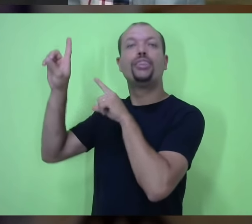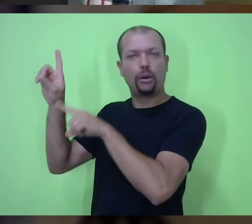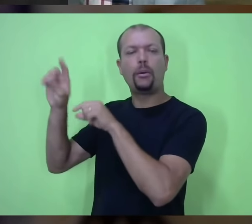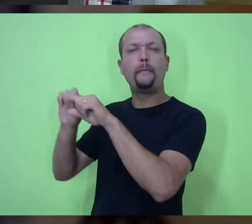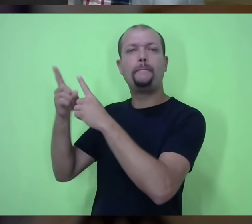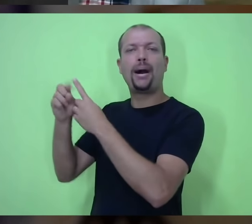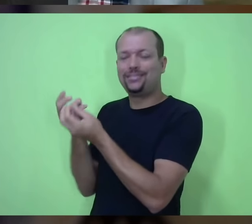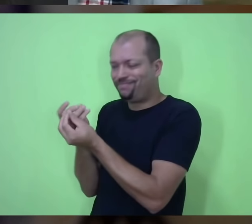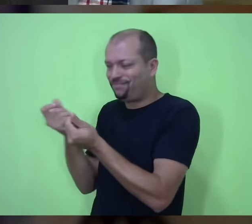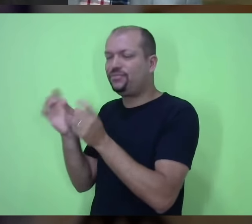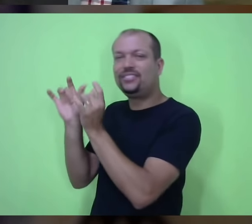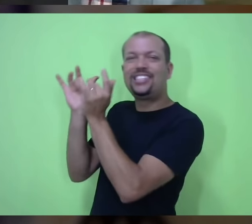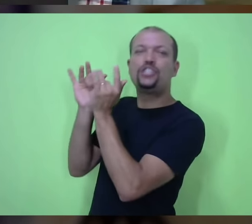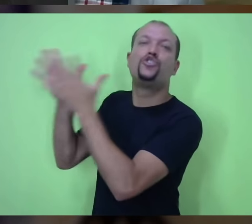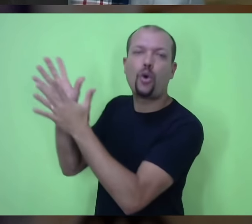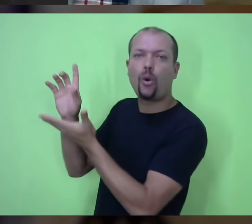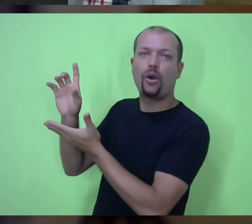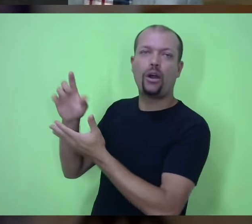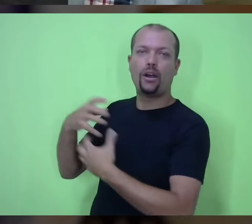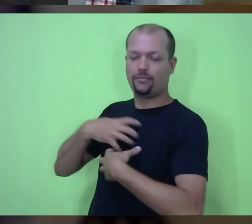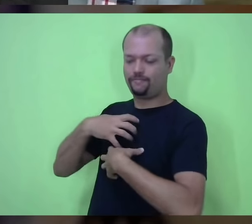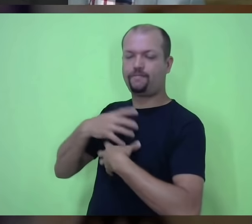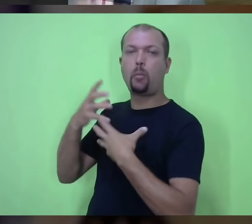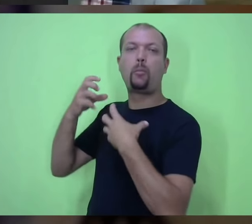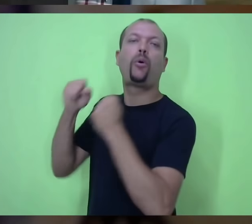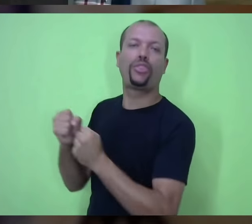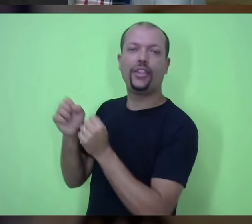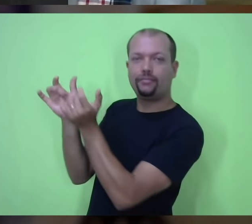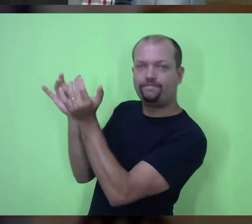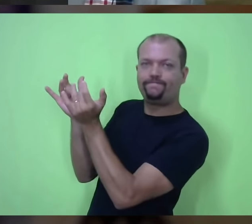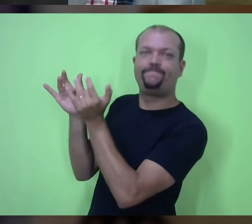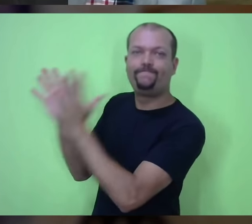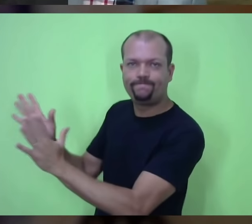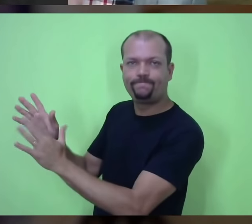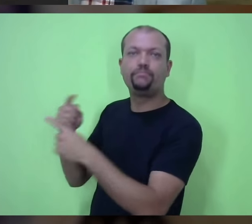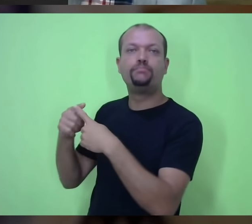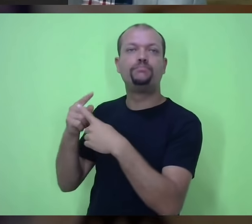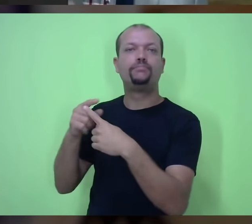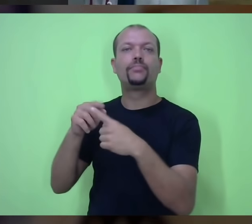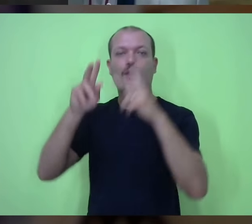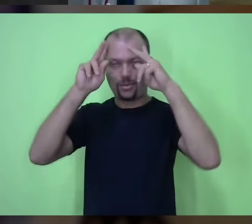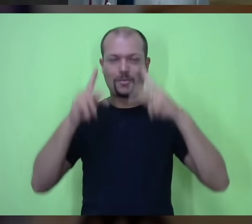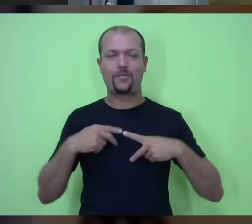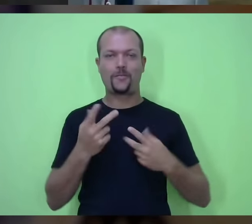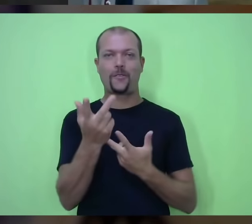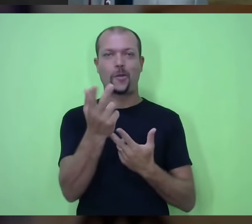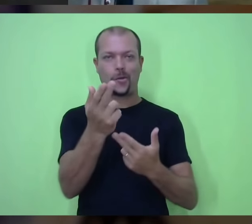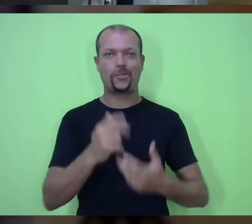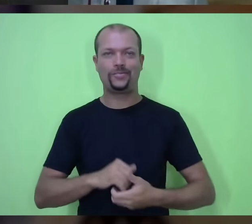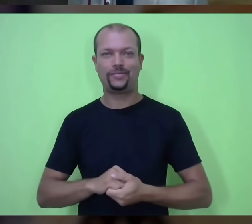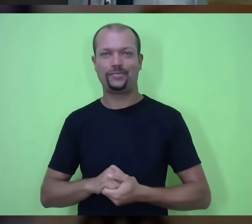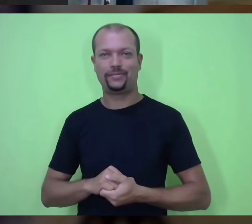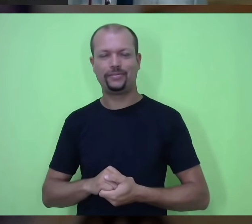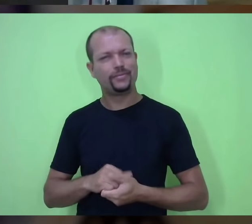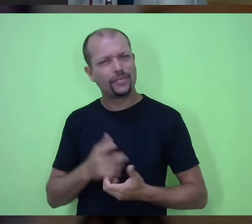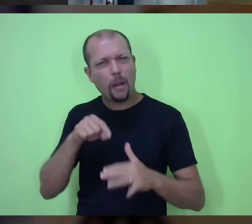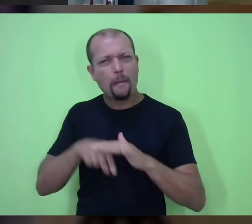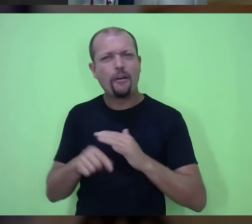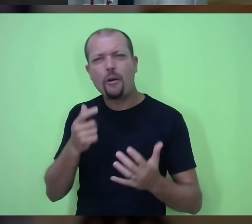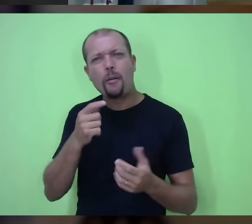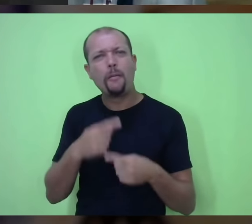fez? Ele se esvaziou, deixou a sua divindade, deixou o seu poder, para quê? Para se identificar conosco. Isso é